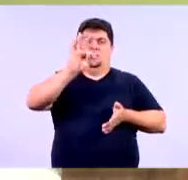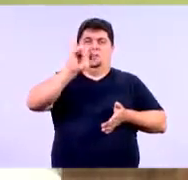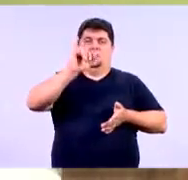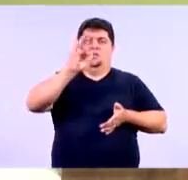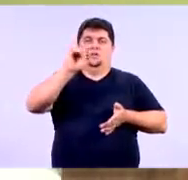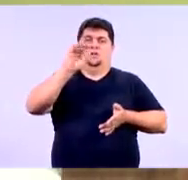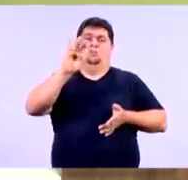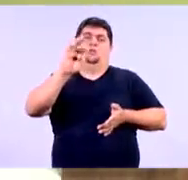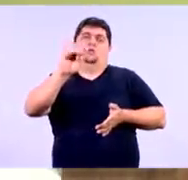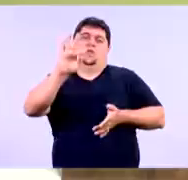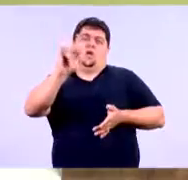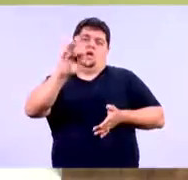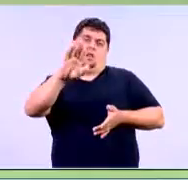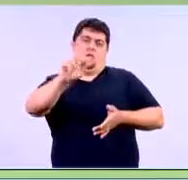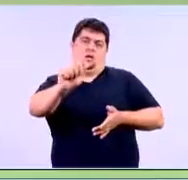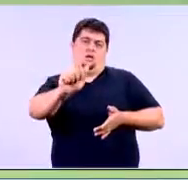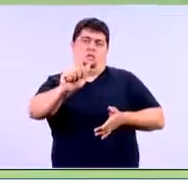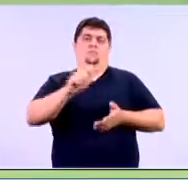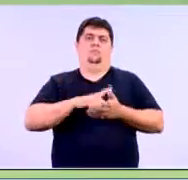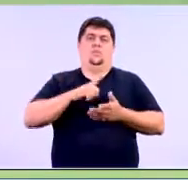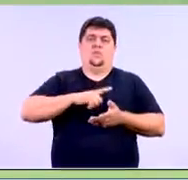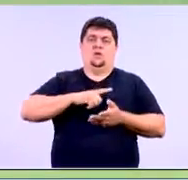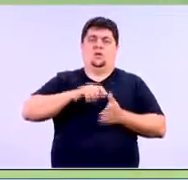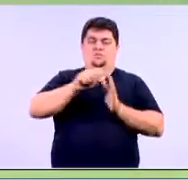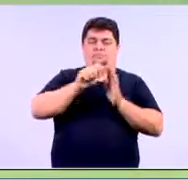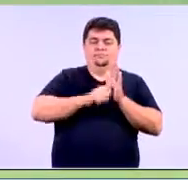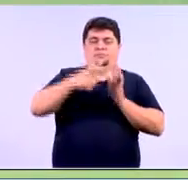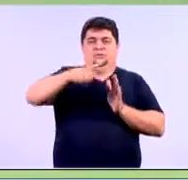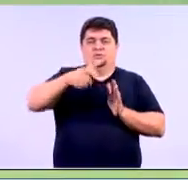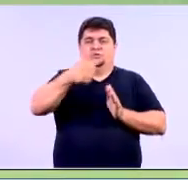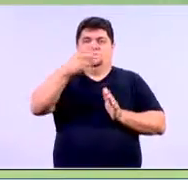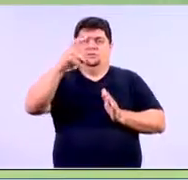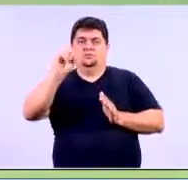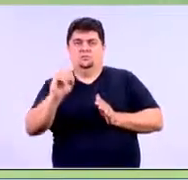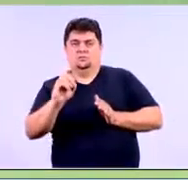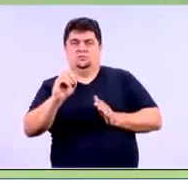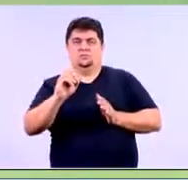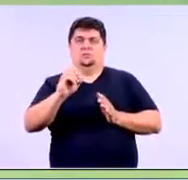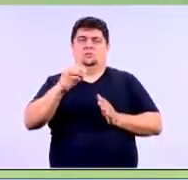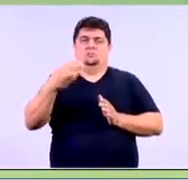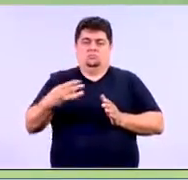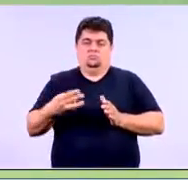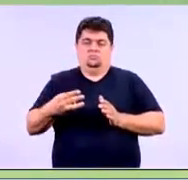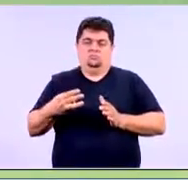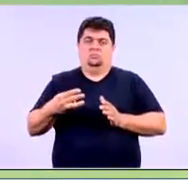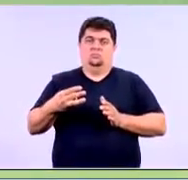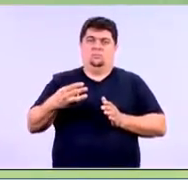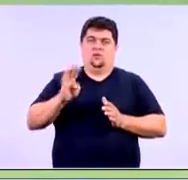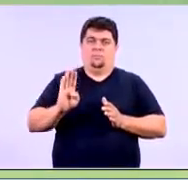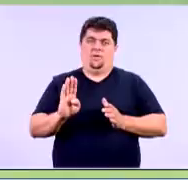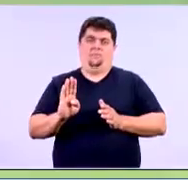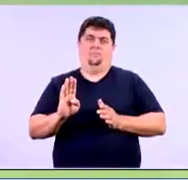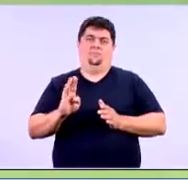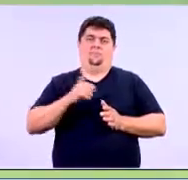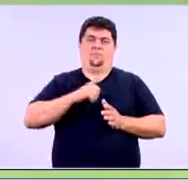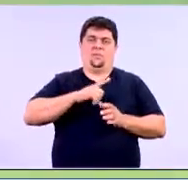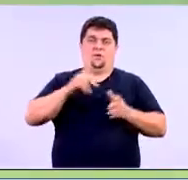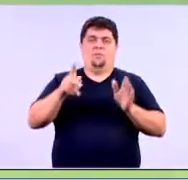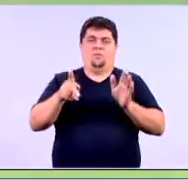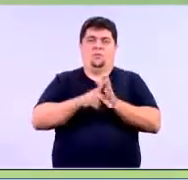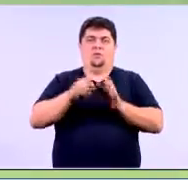agora. Aí o artigo 150... 150, inciso 3, a linha B da nossa Constituição